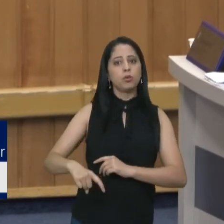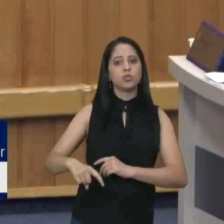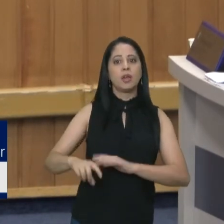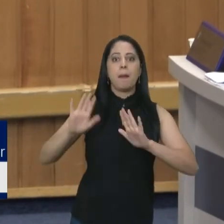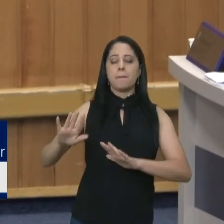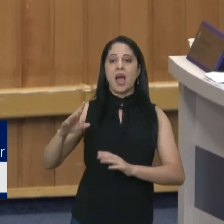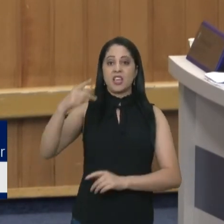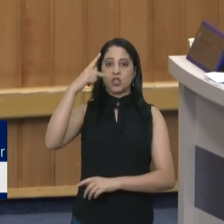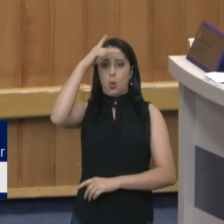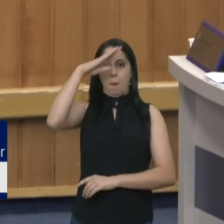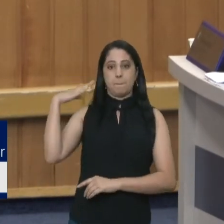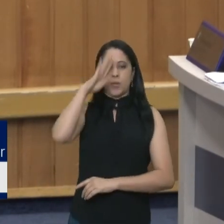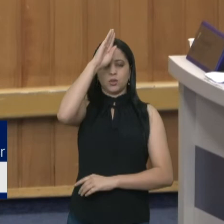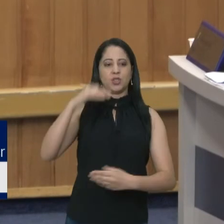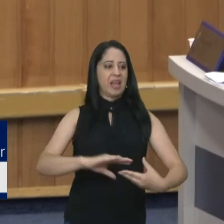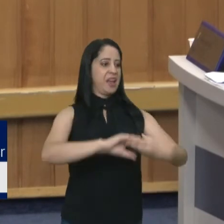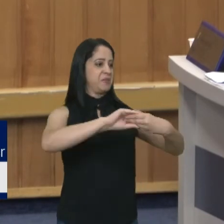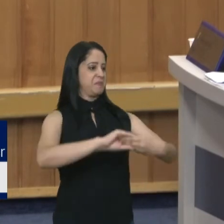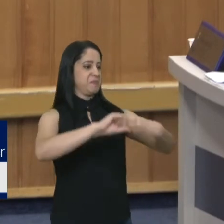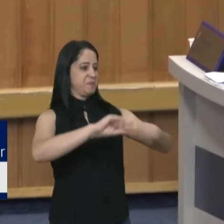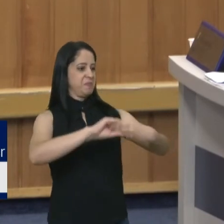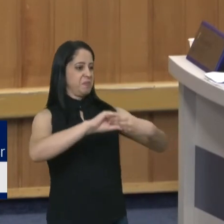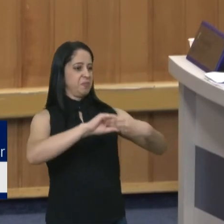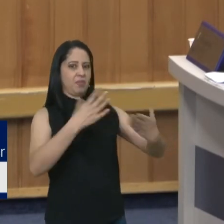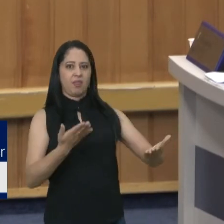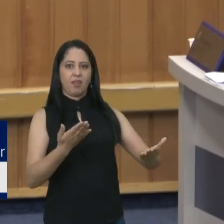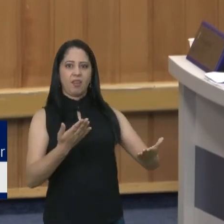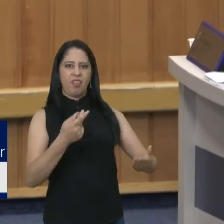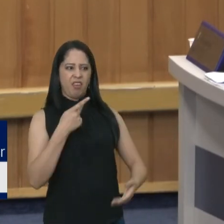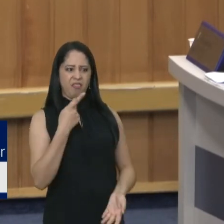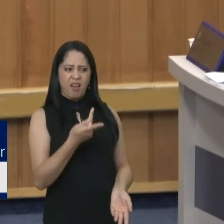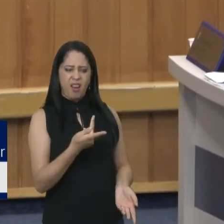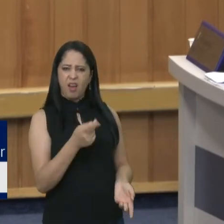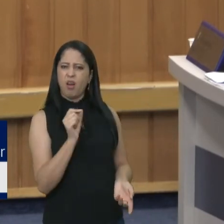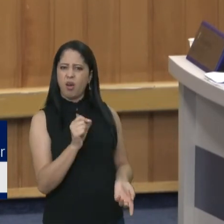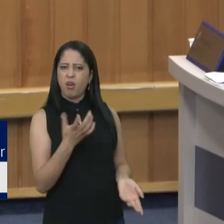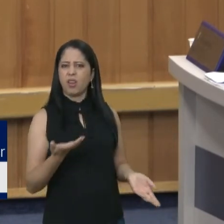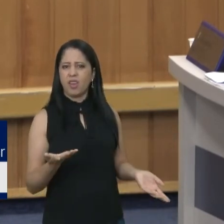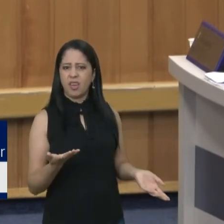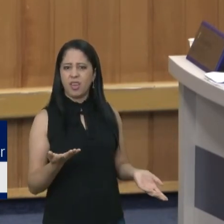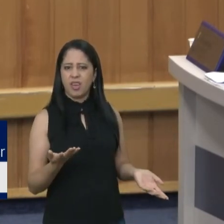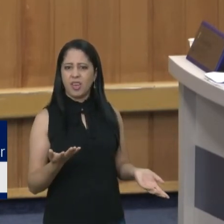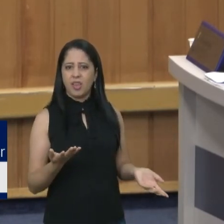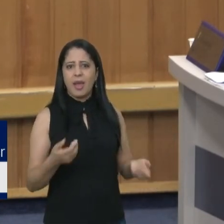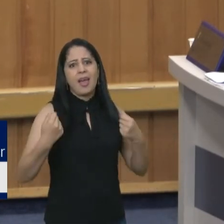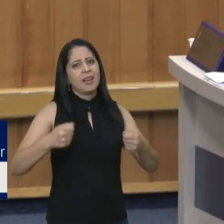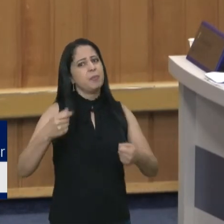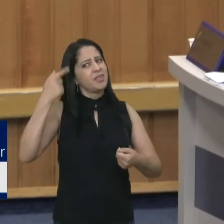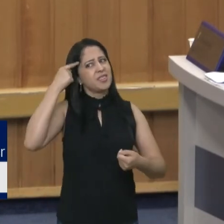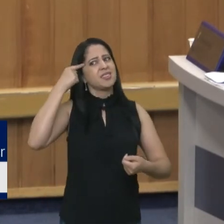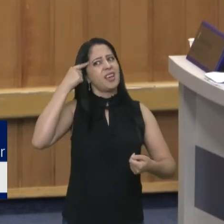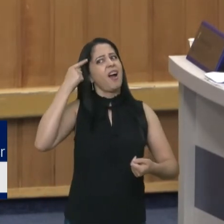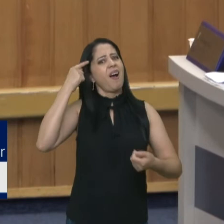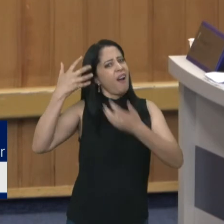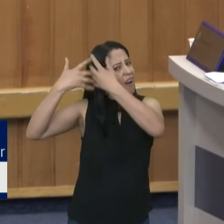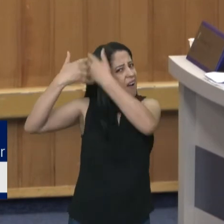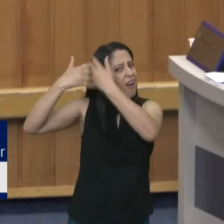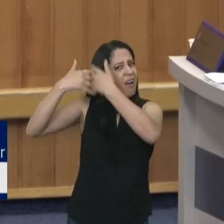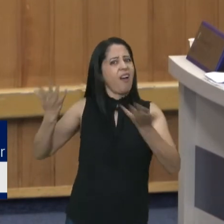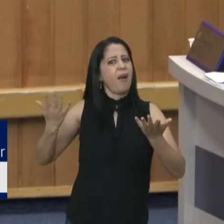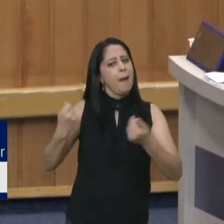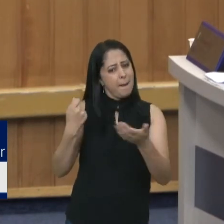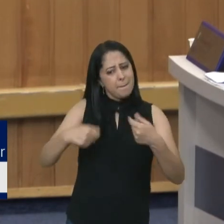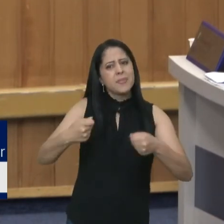apertar a mão dele e vir dizer que foi buscar fertilizante. Ele devia usar o fertilizante no cérebro dele para ver se dá um pouco de